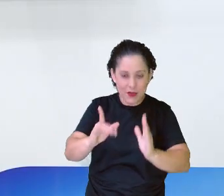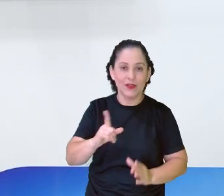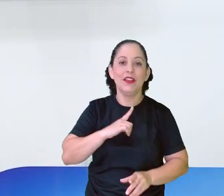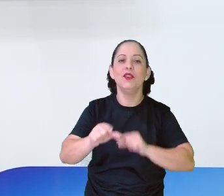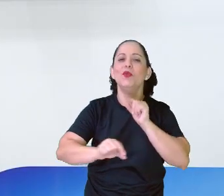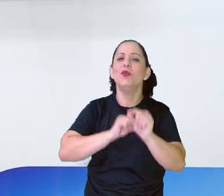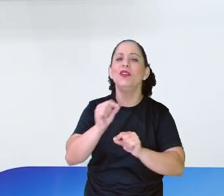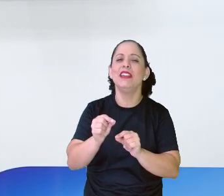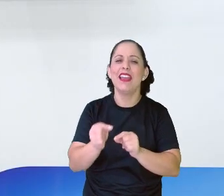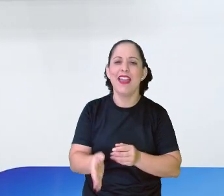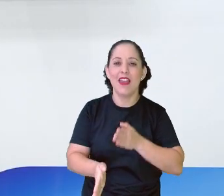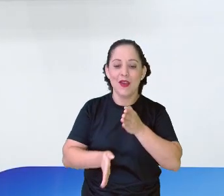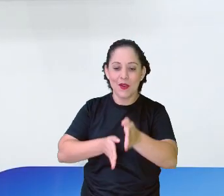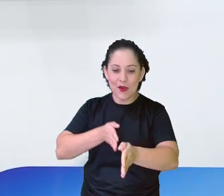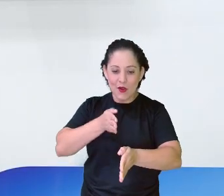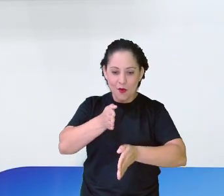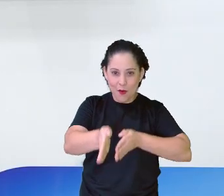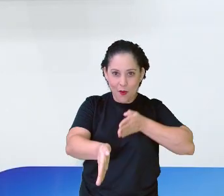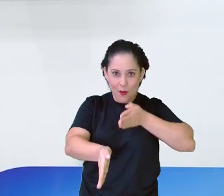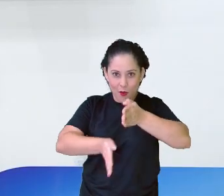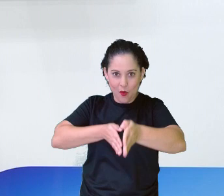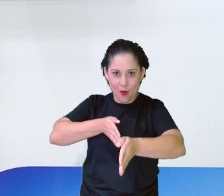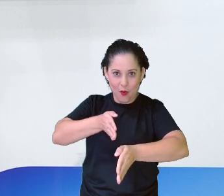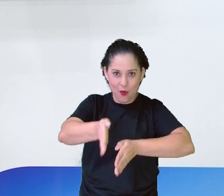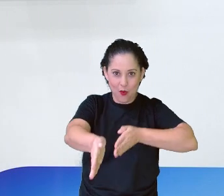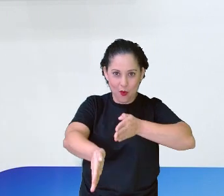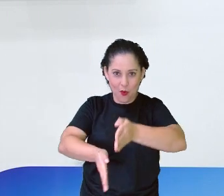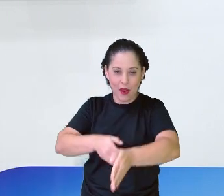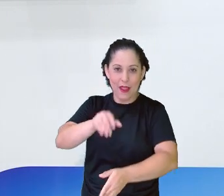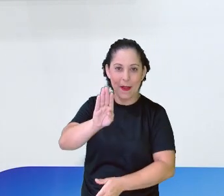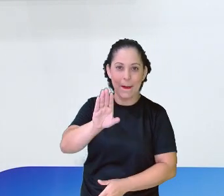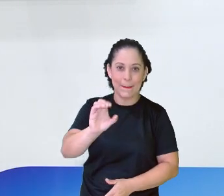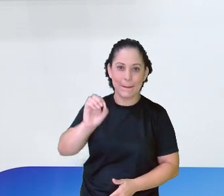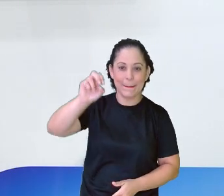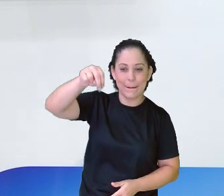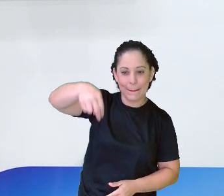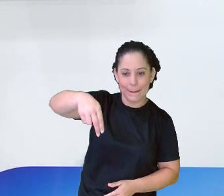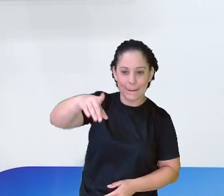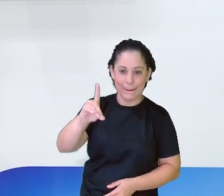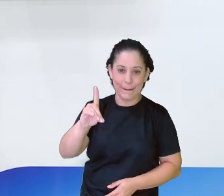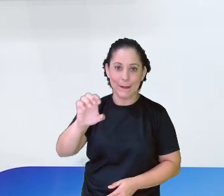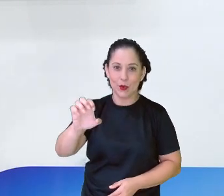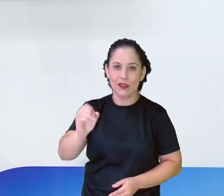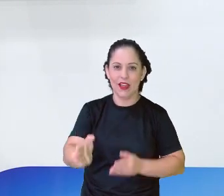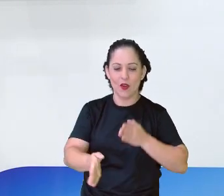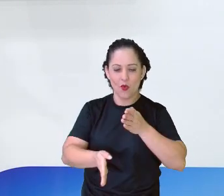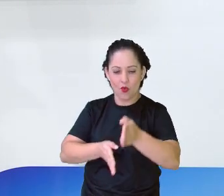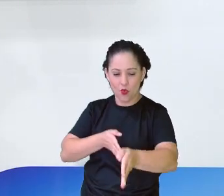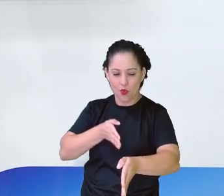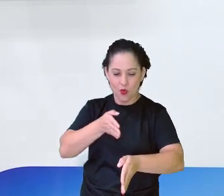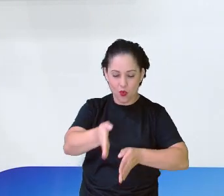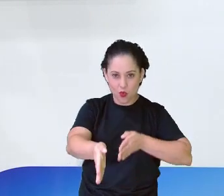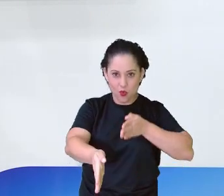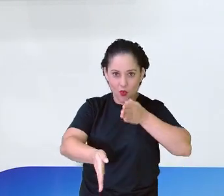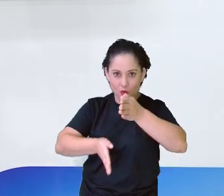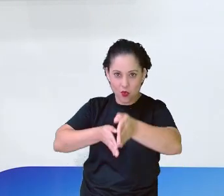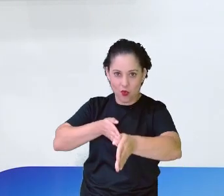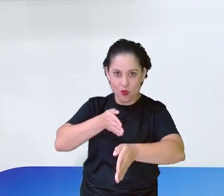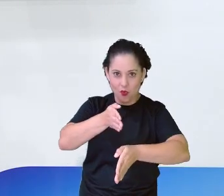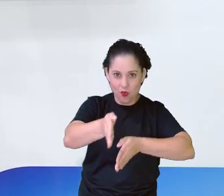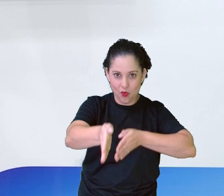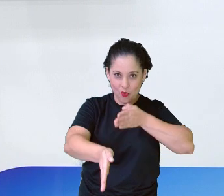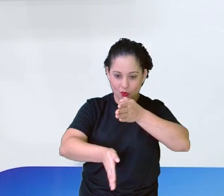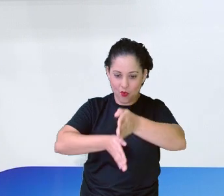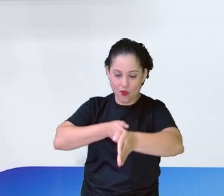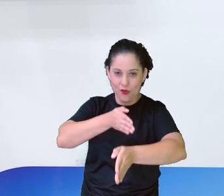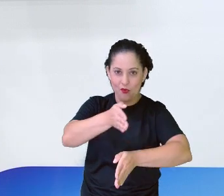Não é, o nome é bonde, mas valeu a tentativa. Porque o bonde é bem antigo. Antigamente se tinha esse bondinho que passava no centro da